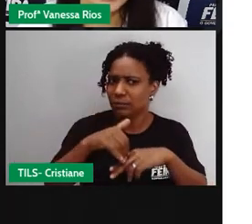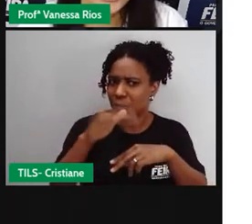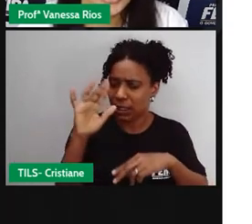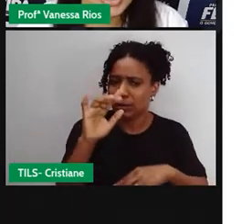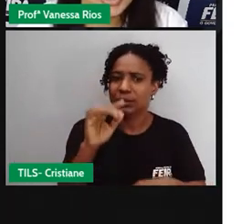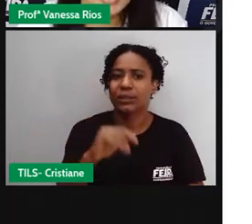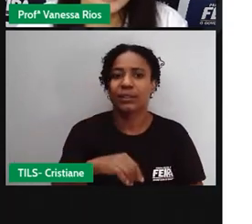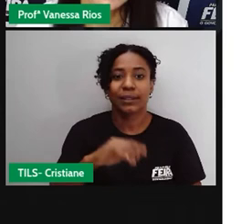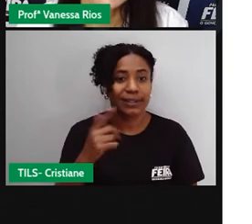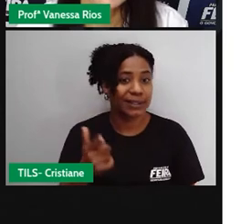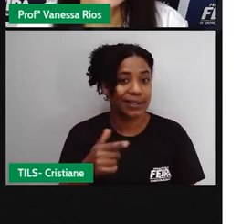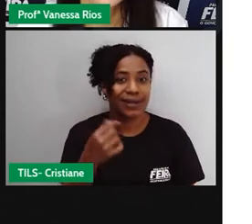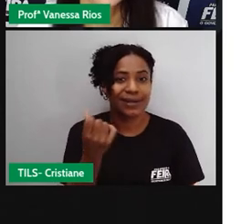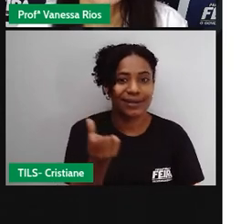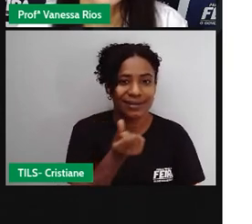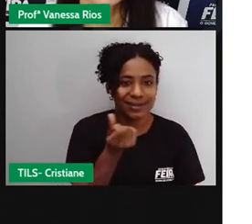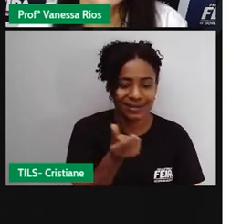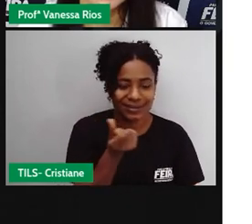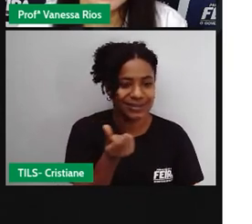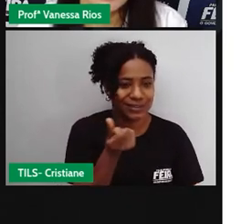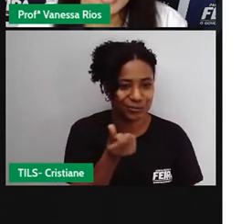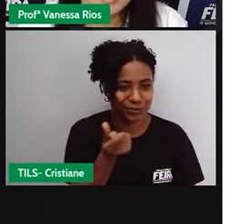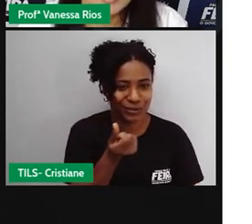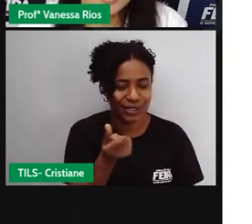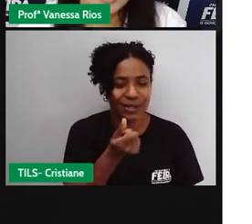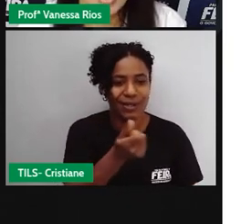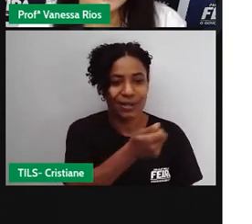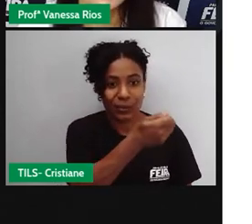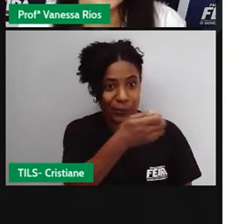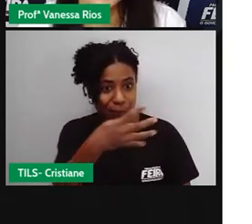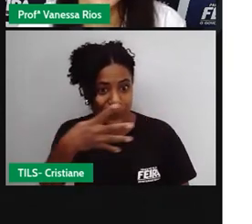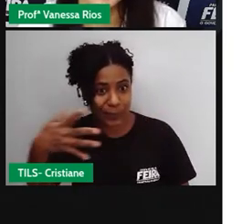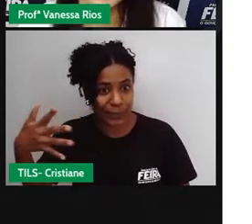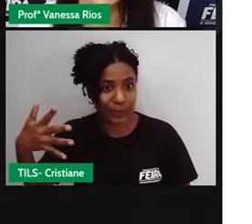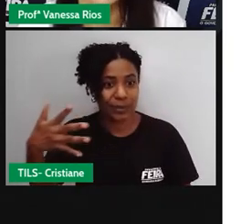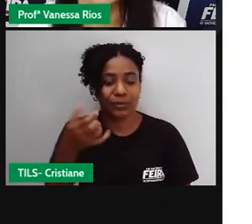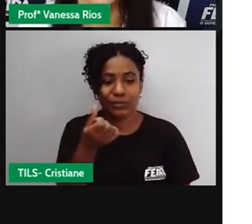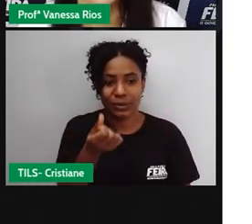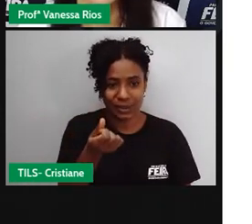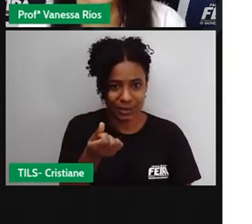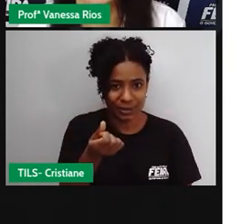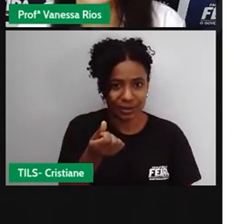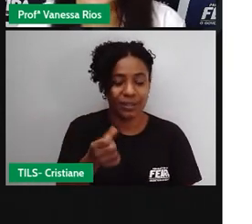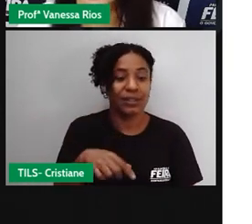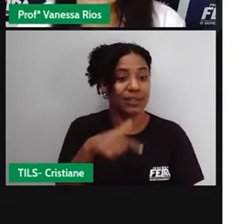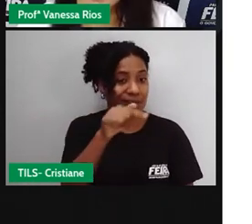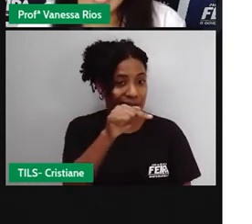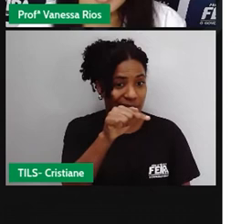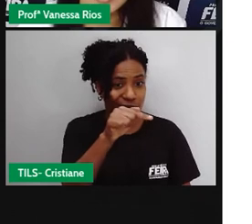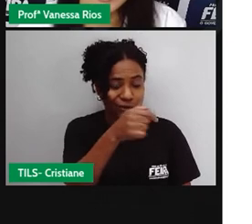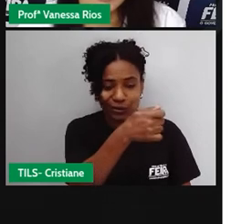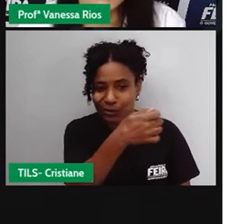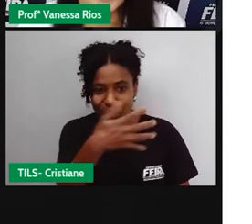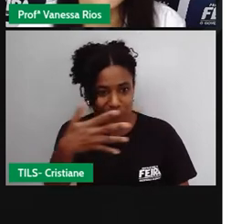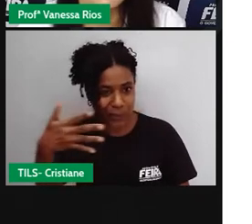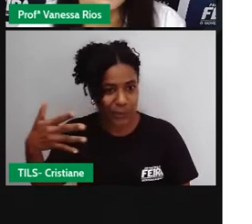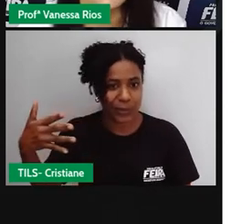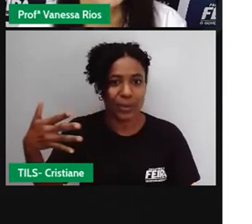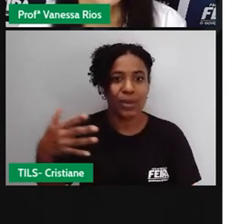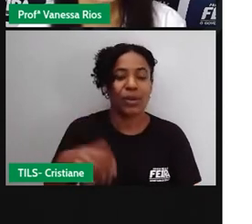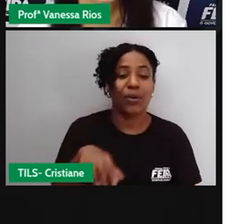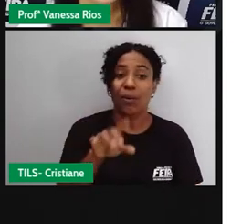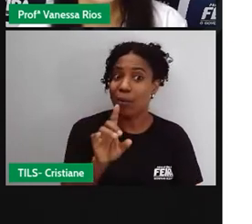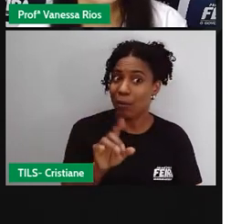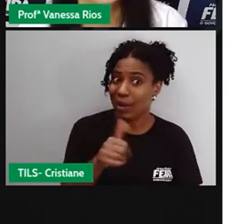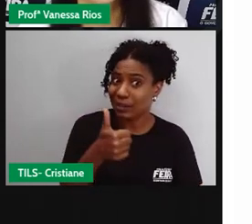a sextilha, que são as estrofes com 6 versos. A septilha, que são estrofes com 7 versos. Ou a